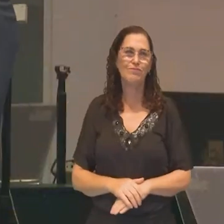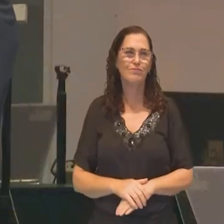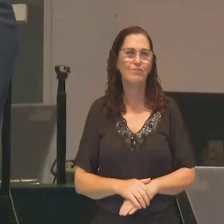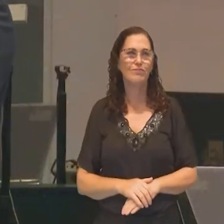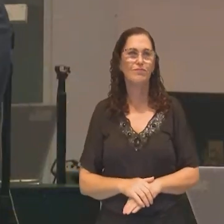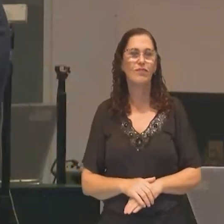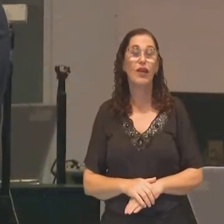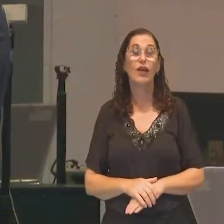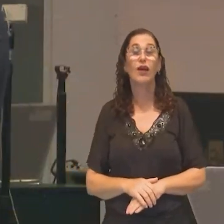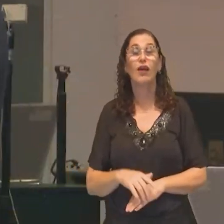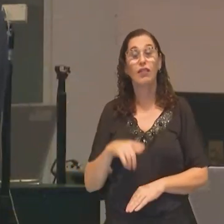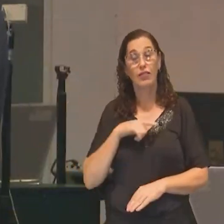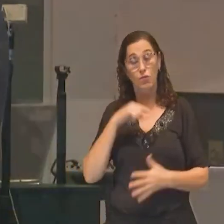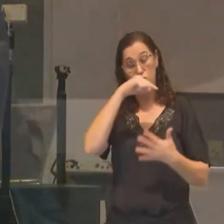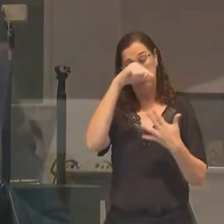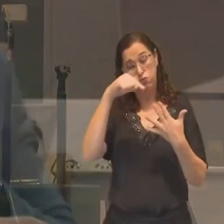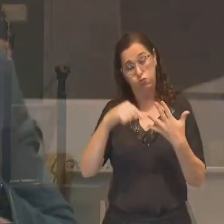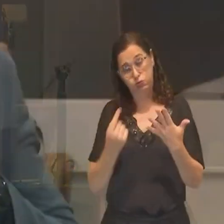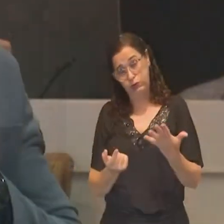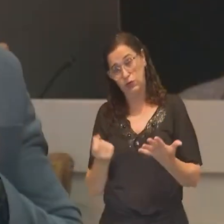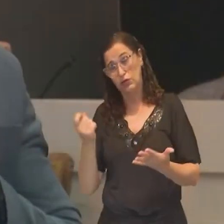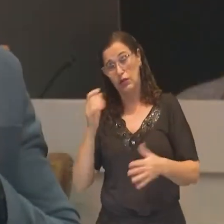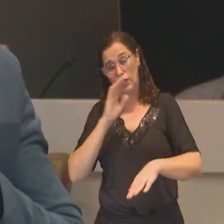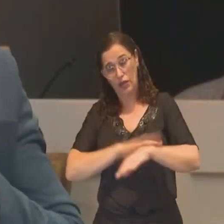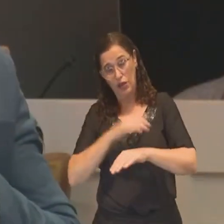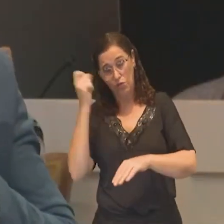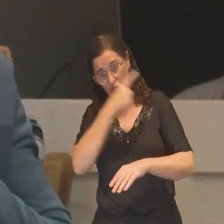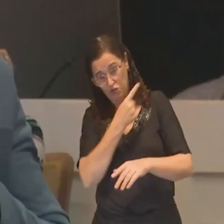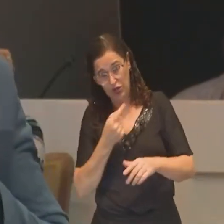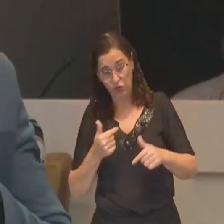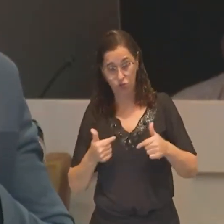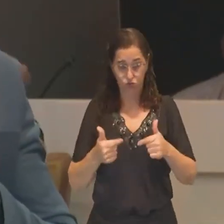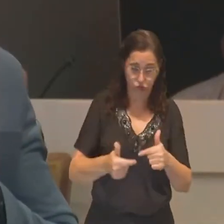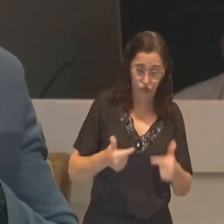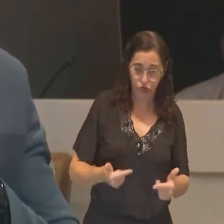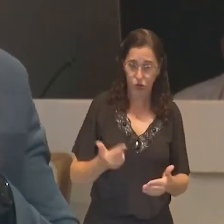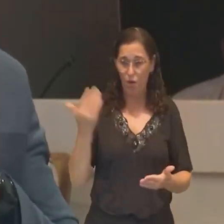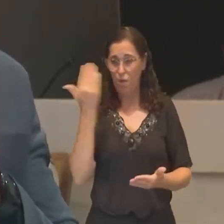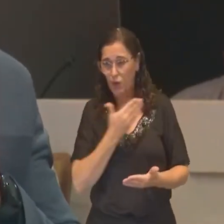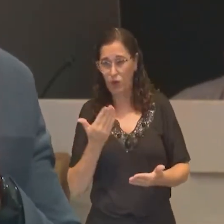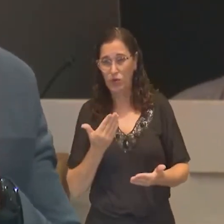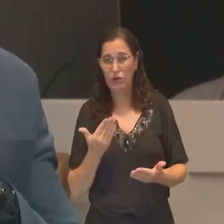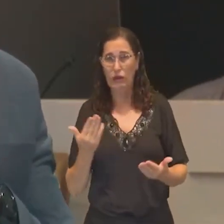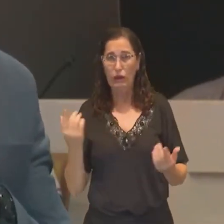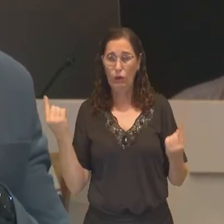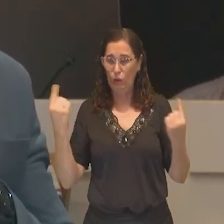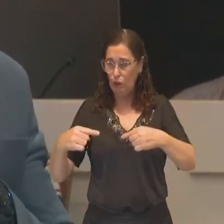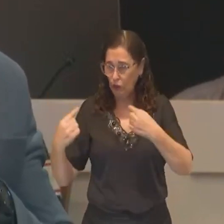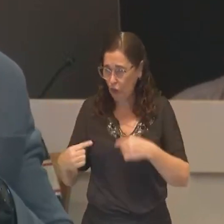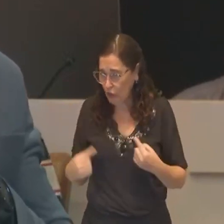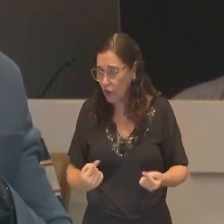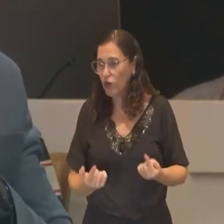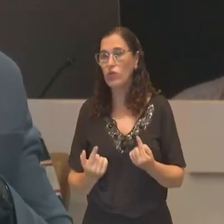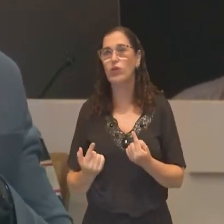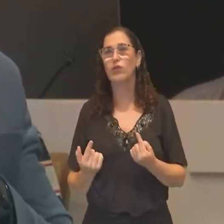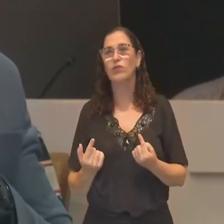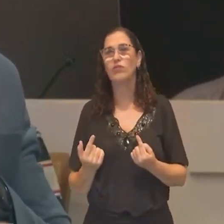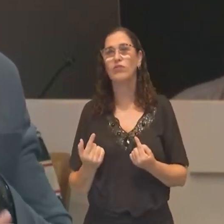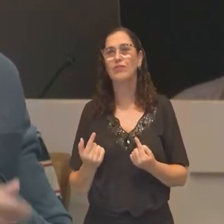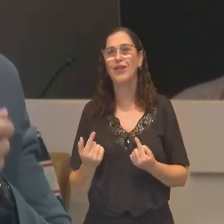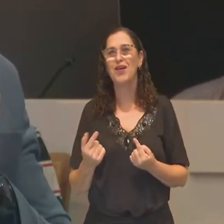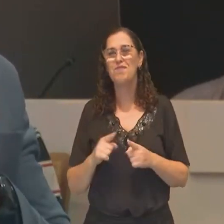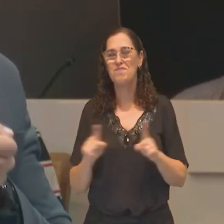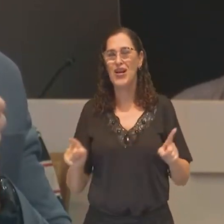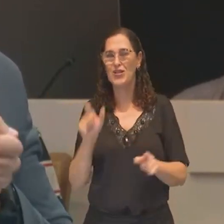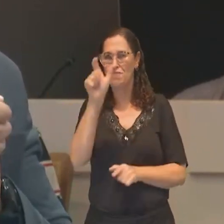Passaremos por provas diversas, tempos difíceis, ventos fortes soprarão e têm soprado contra nós. Mas